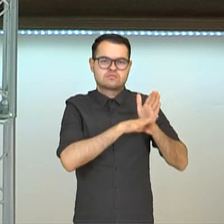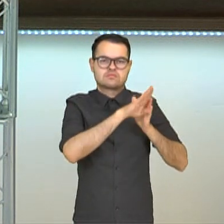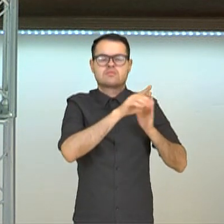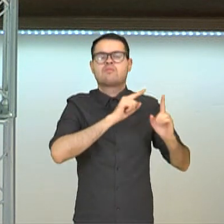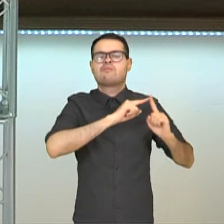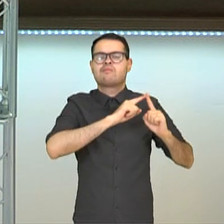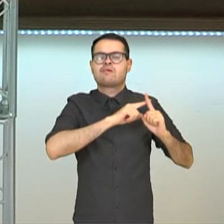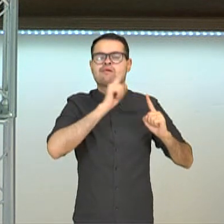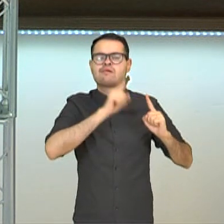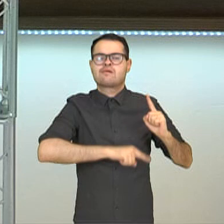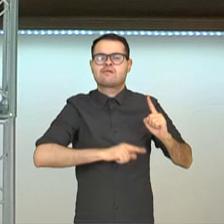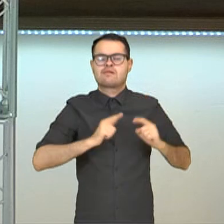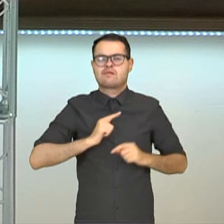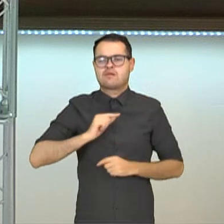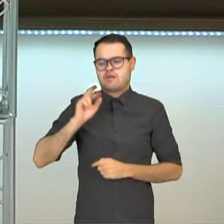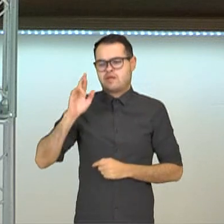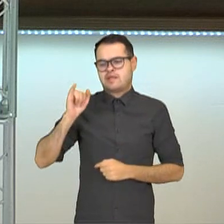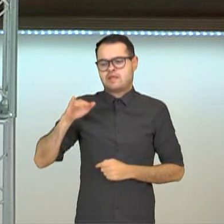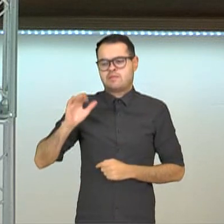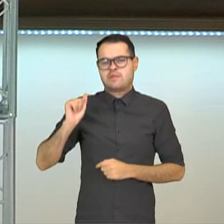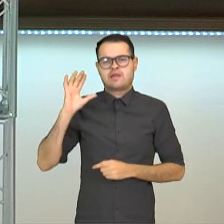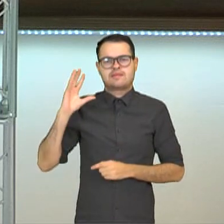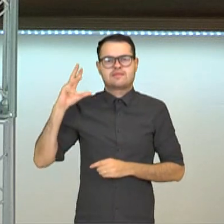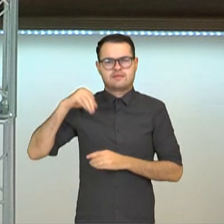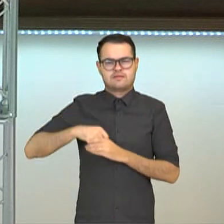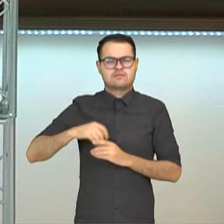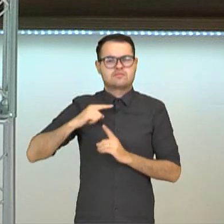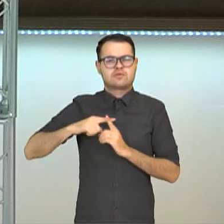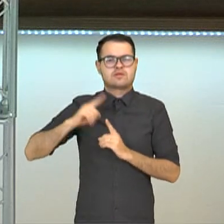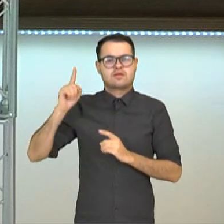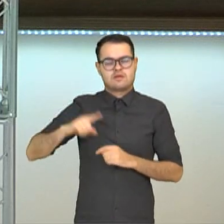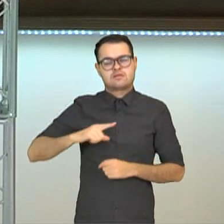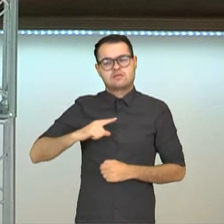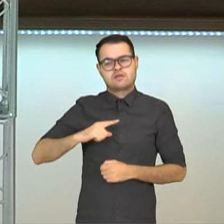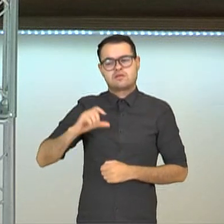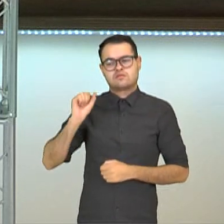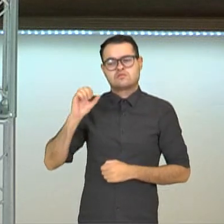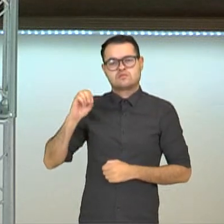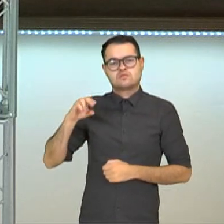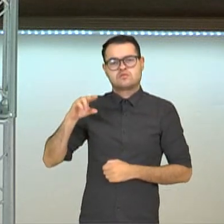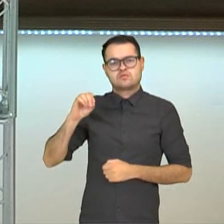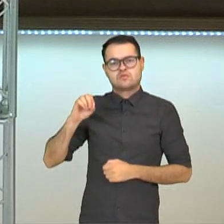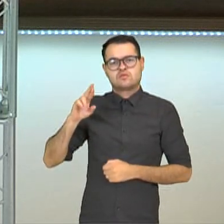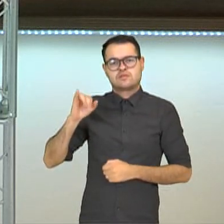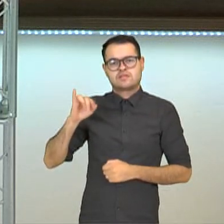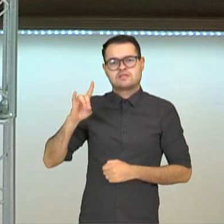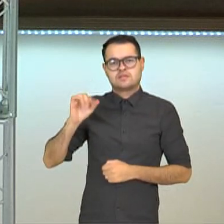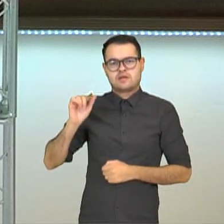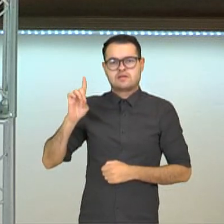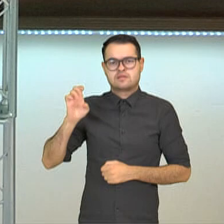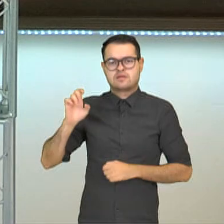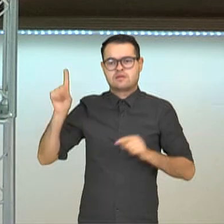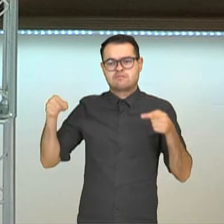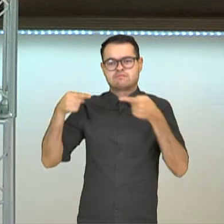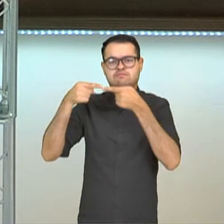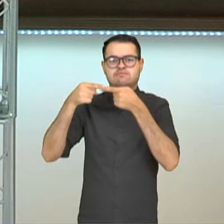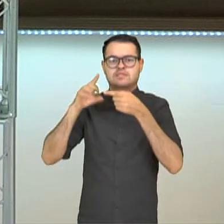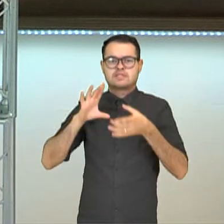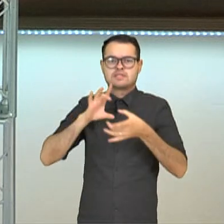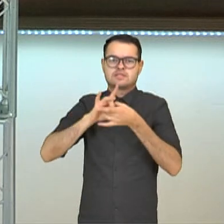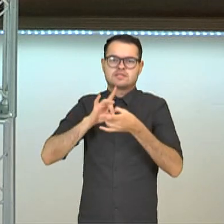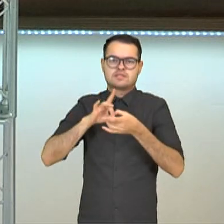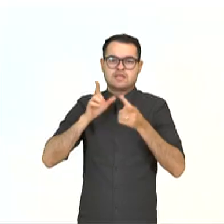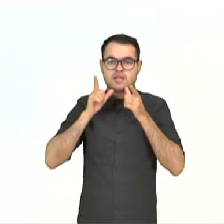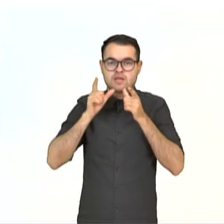dentro das letras de música? Para que tenha ali a sonoridade. Então, esse é um dos recursos linguísticos utilizados no